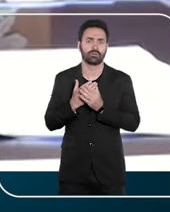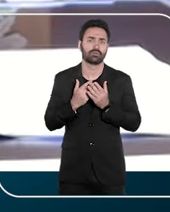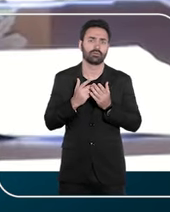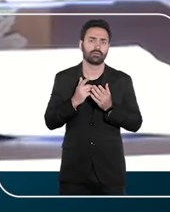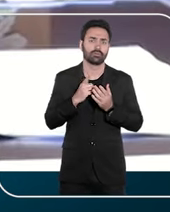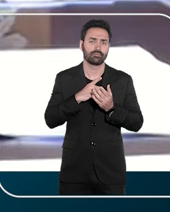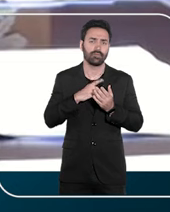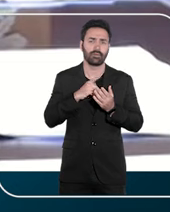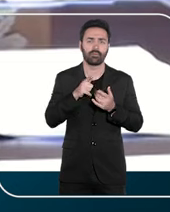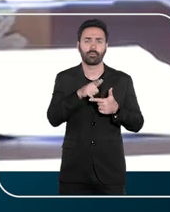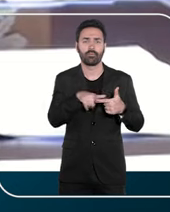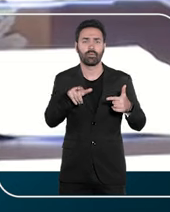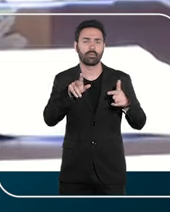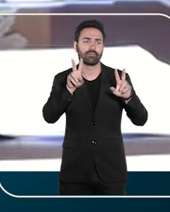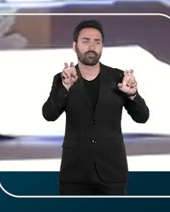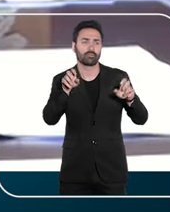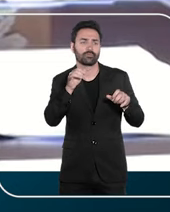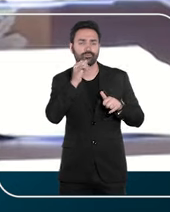com